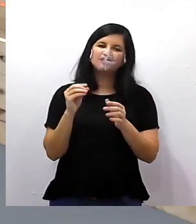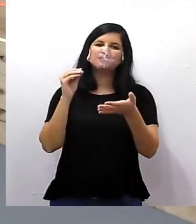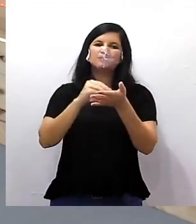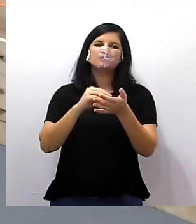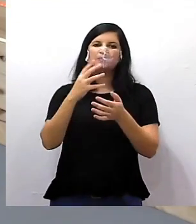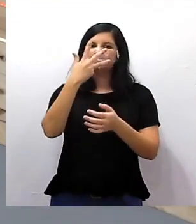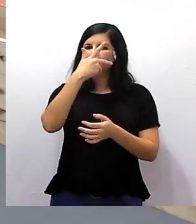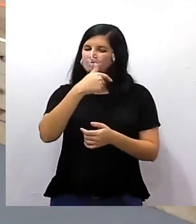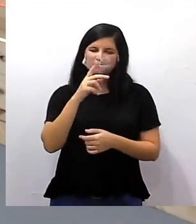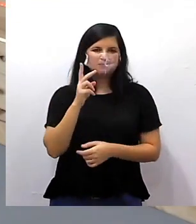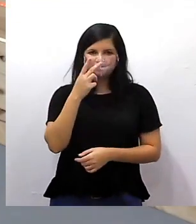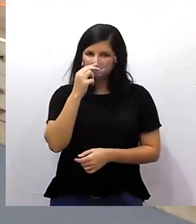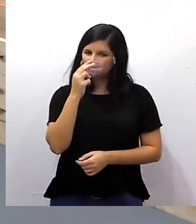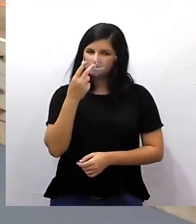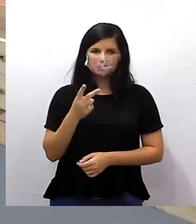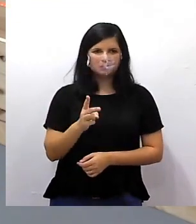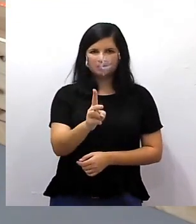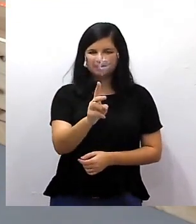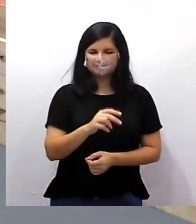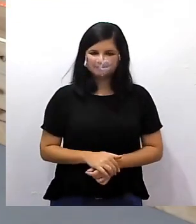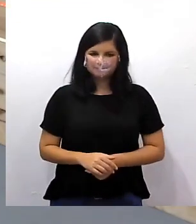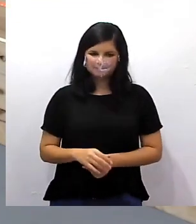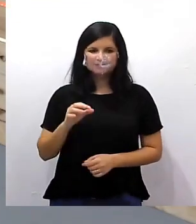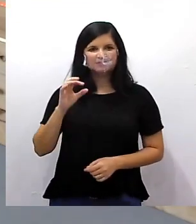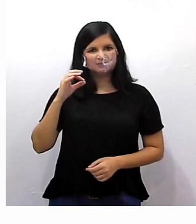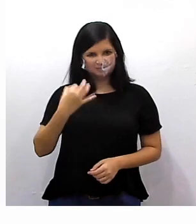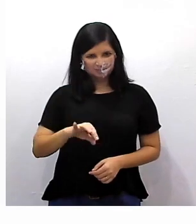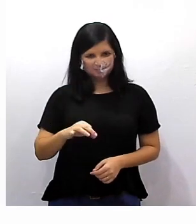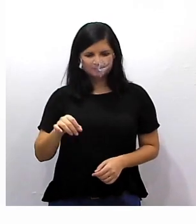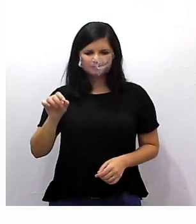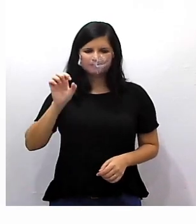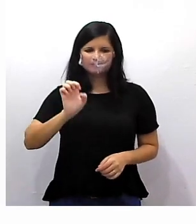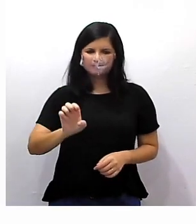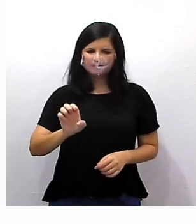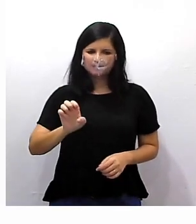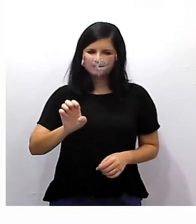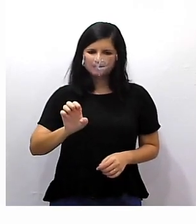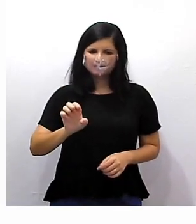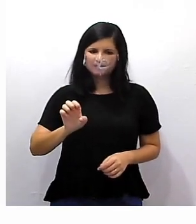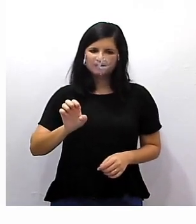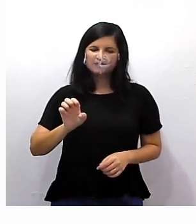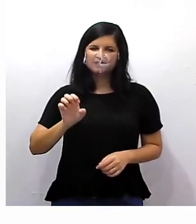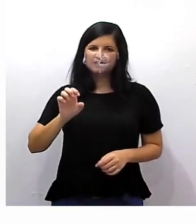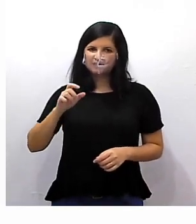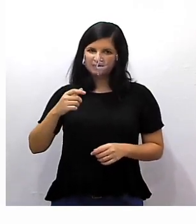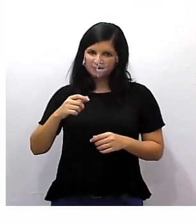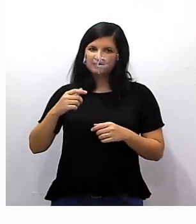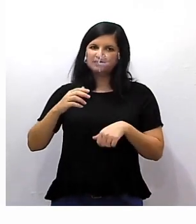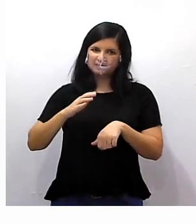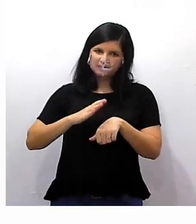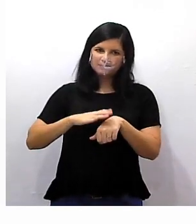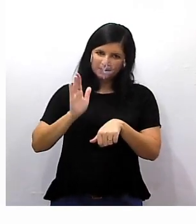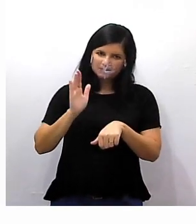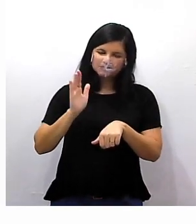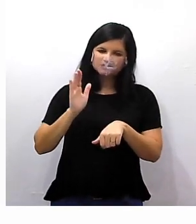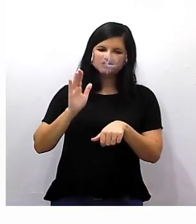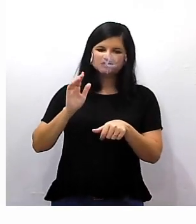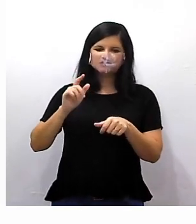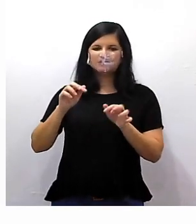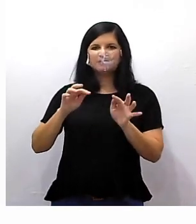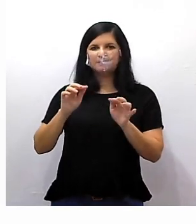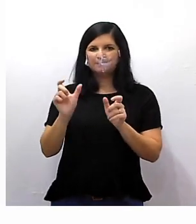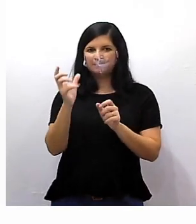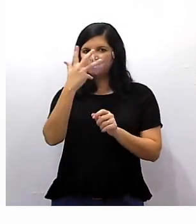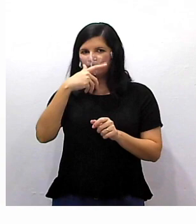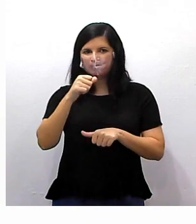o adjetivo beautiful intacto. Até aí tá correto. Letra E, the most beautifulest. A gente colocou the most, mas a gente mexeu na